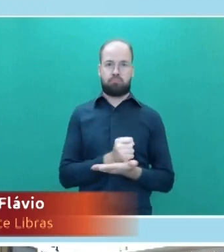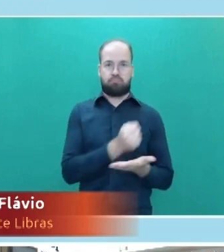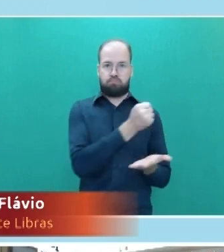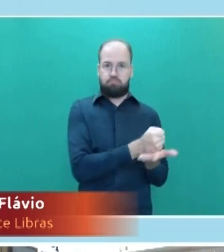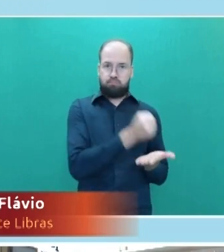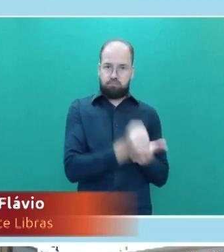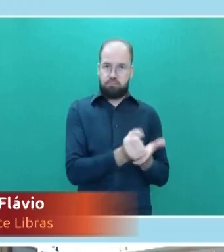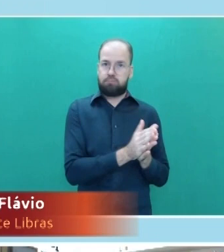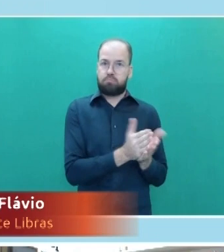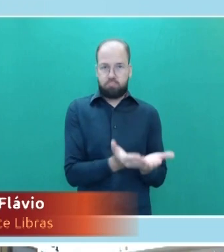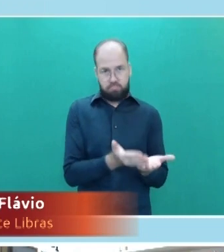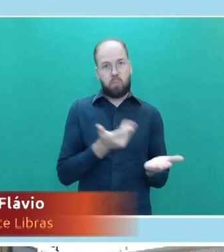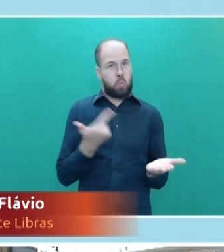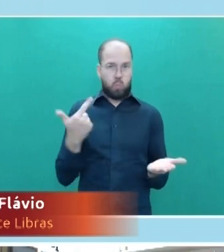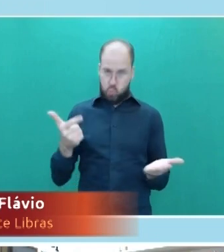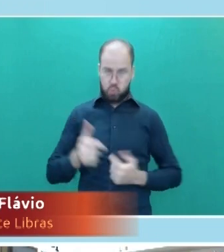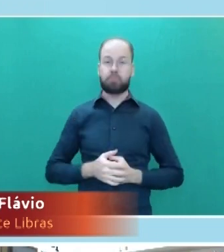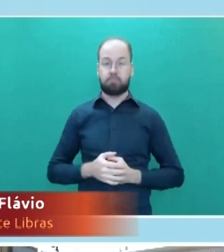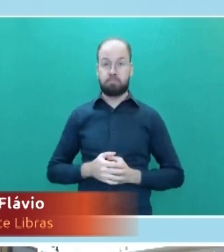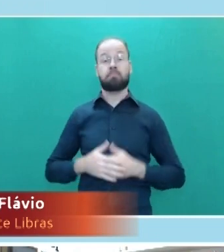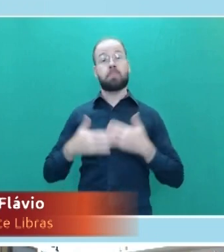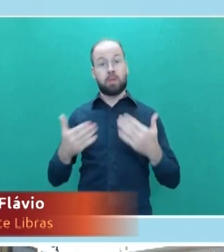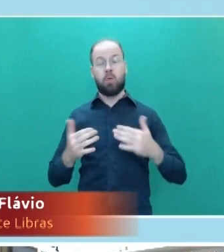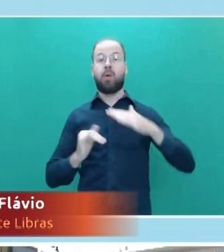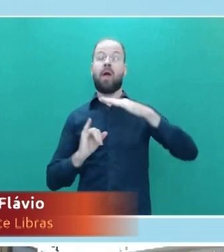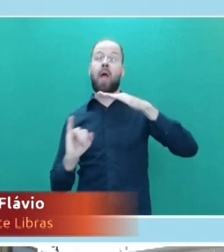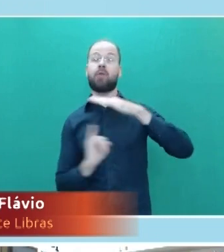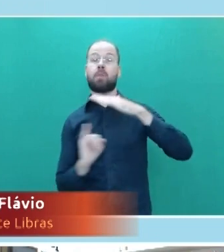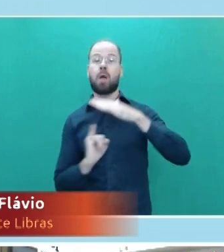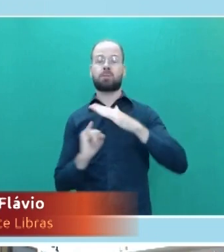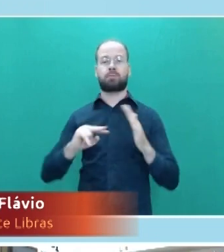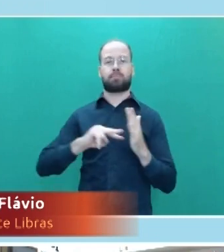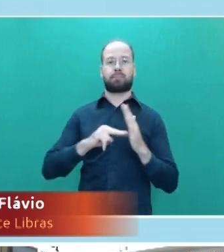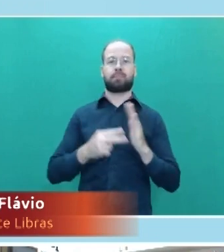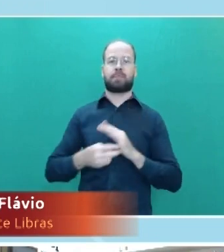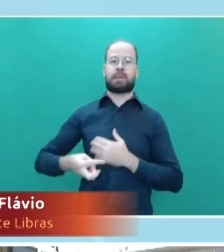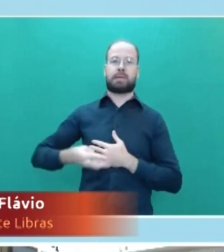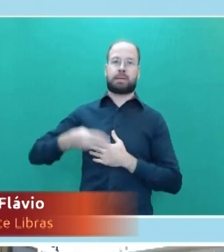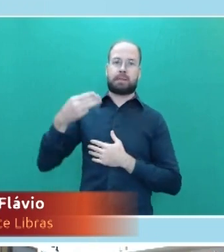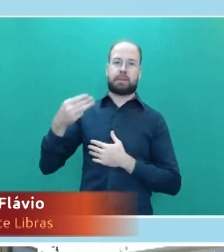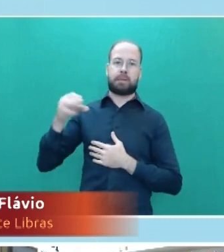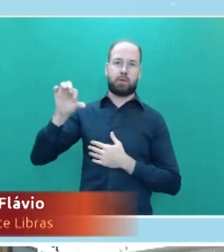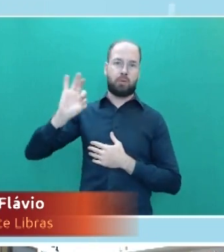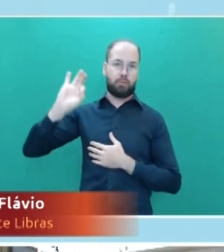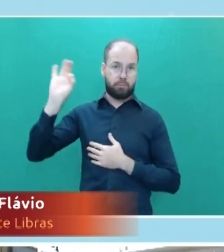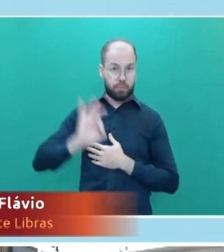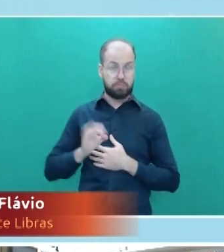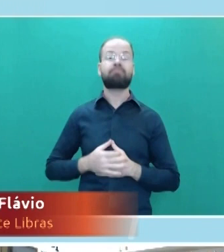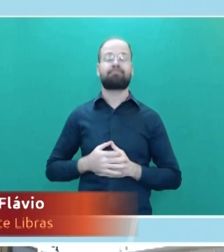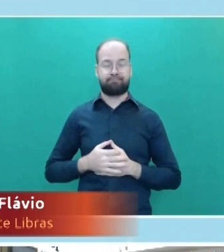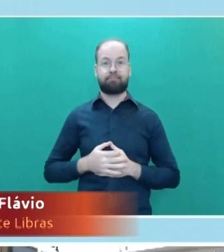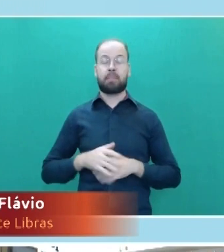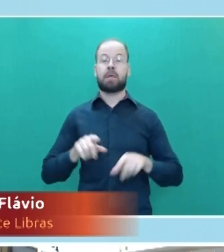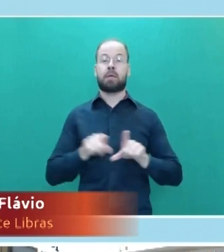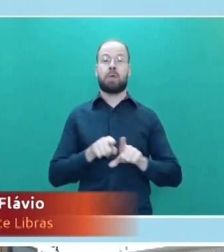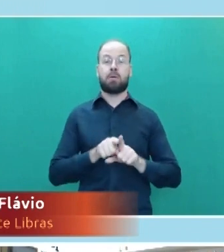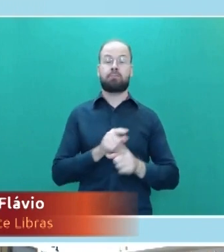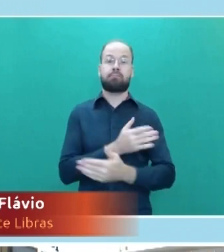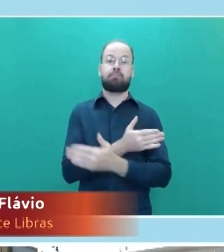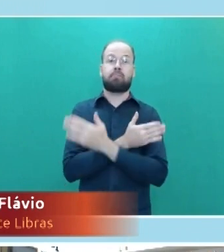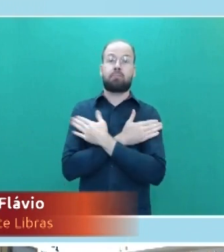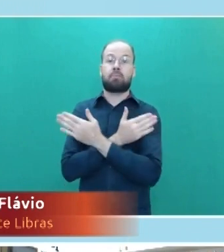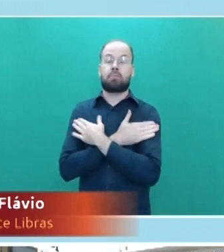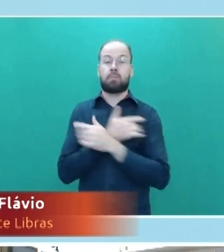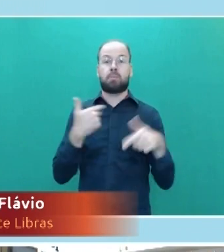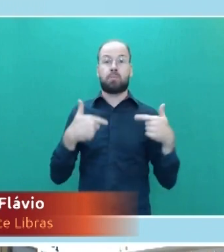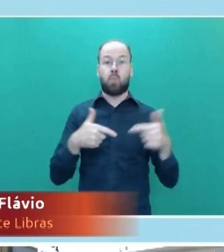de informalidade chega a 39%. Por outro lado, o desemprego atinge mais de 8% da população